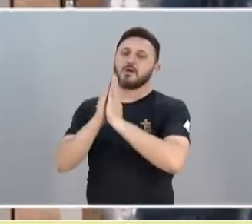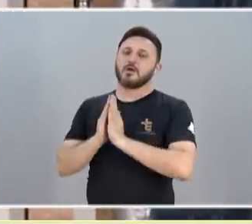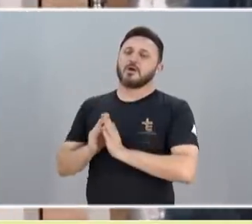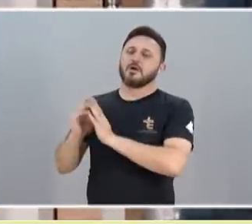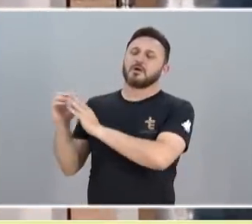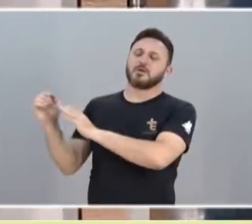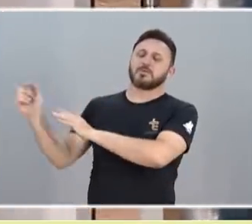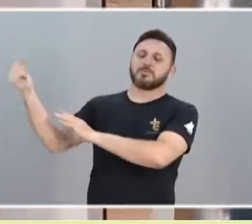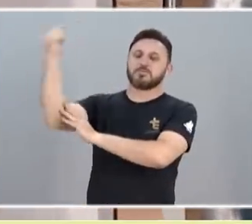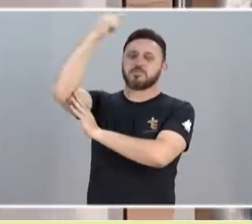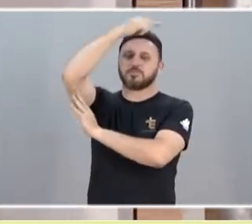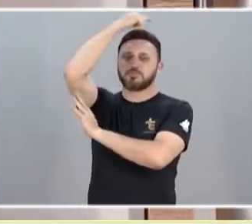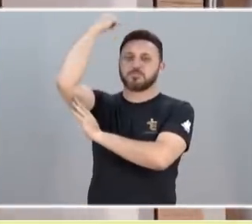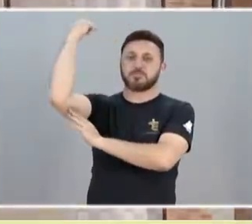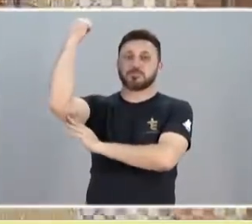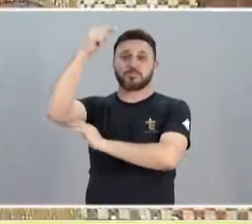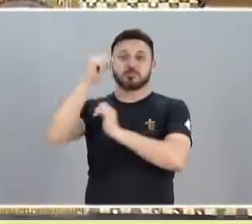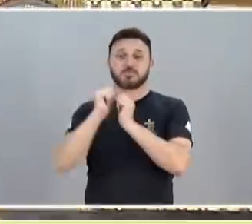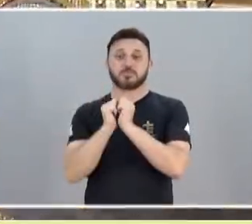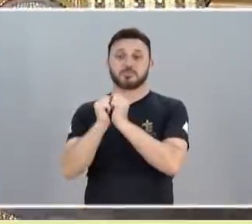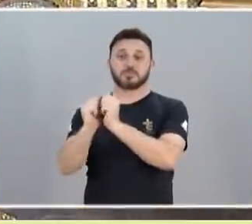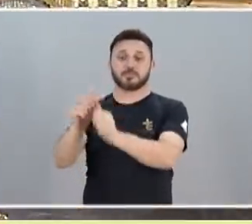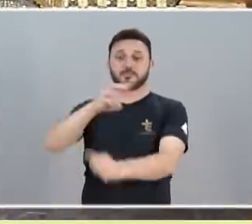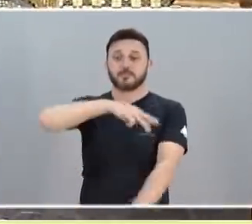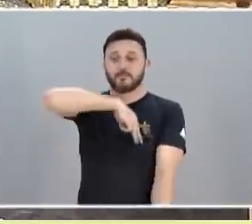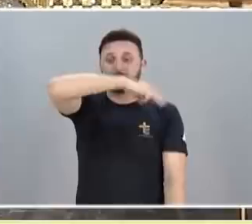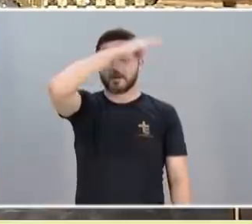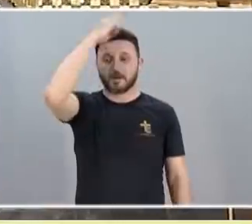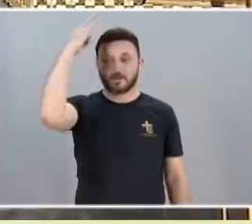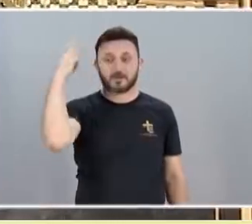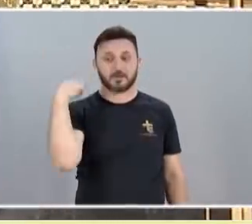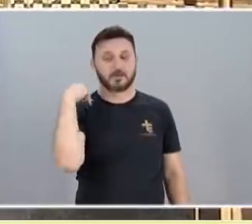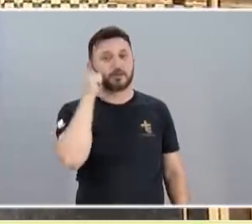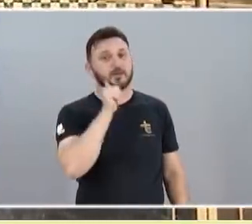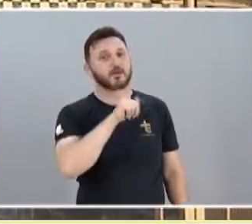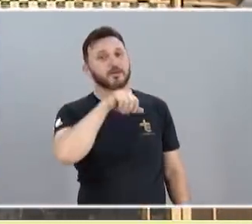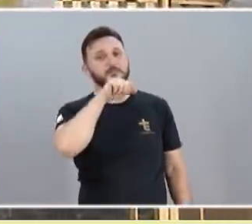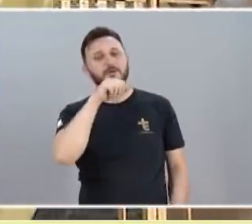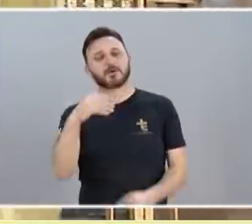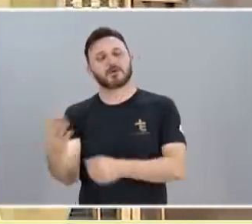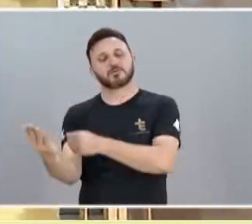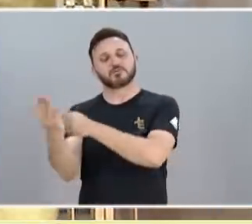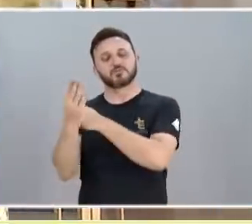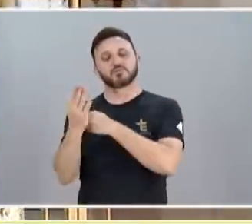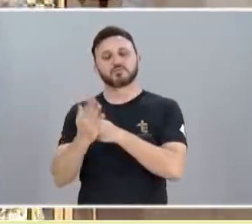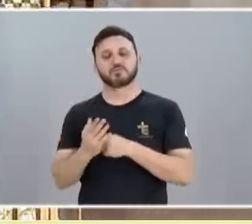adorar, e que a Santa Mãe Maria nos ajude a